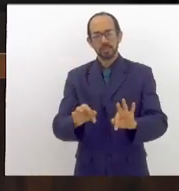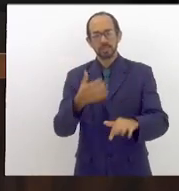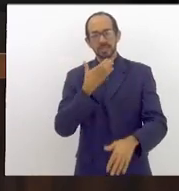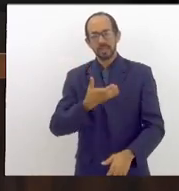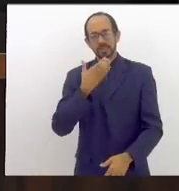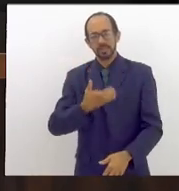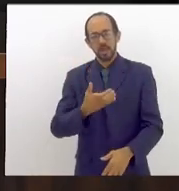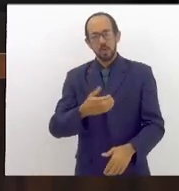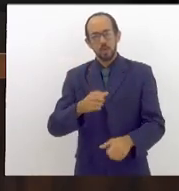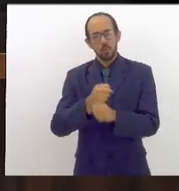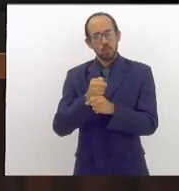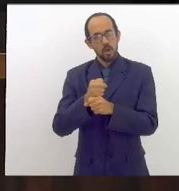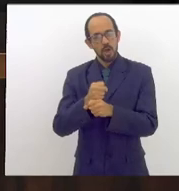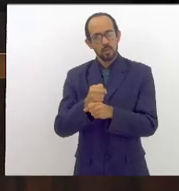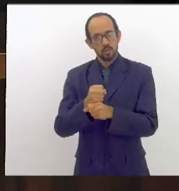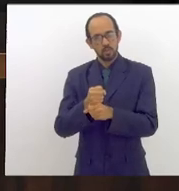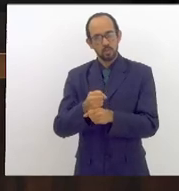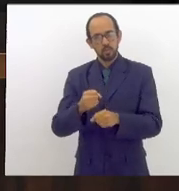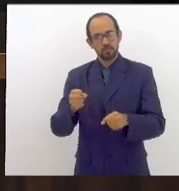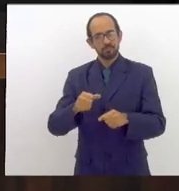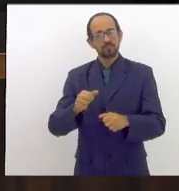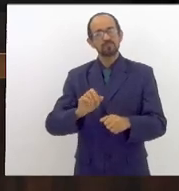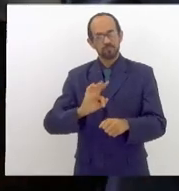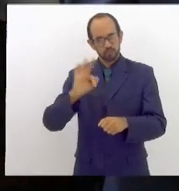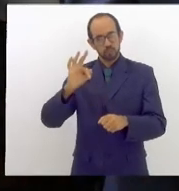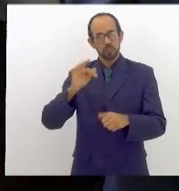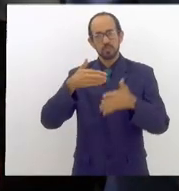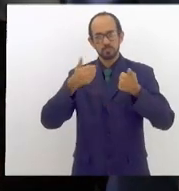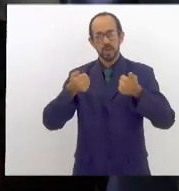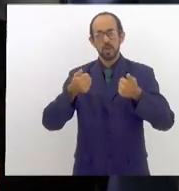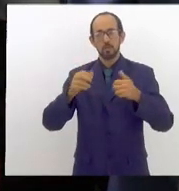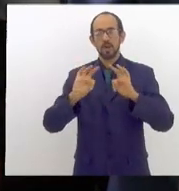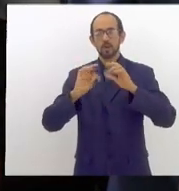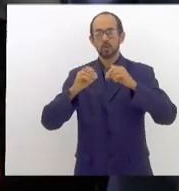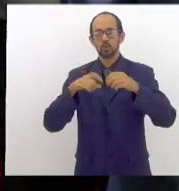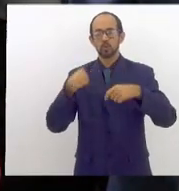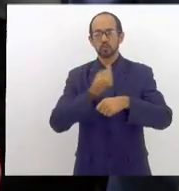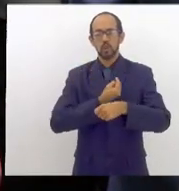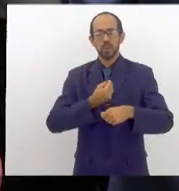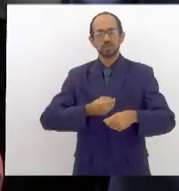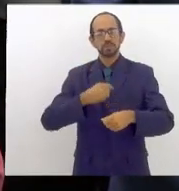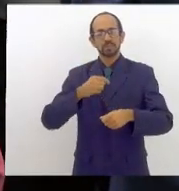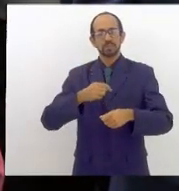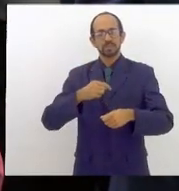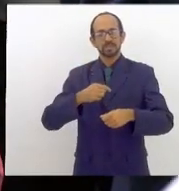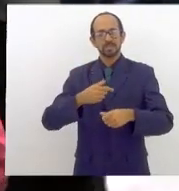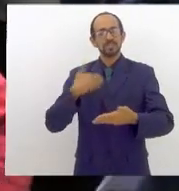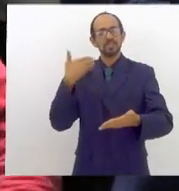Espetacular próximo para todos nós que venha 2023